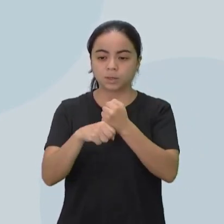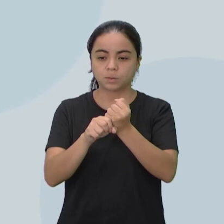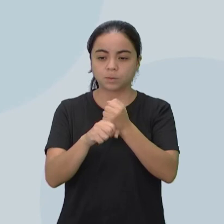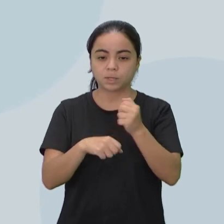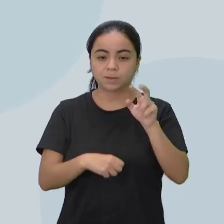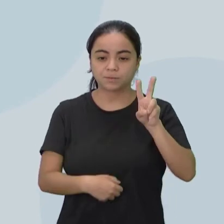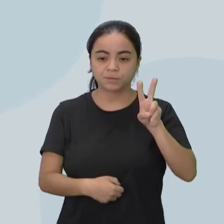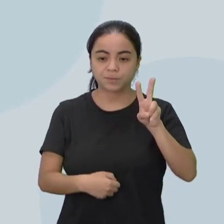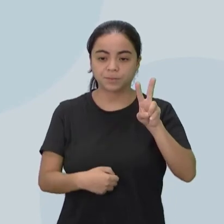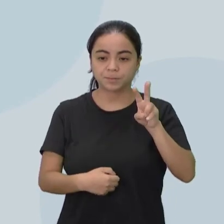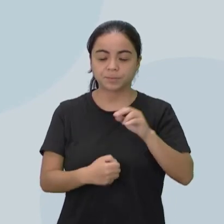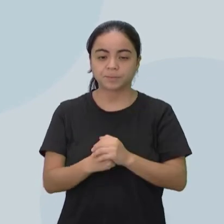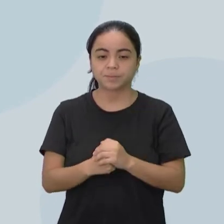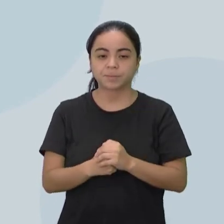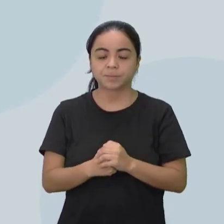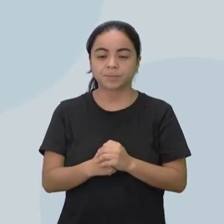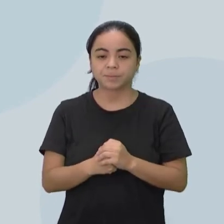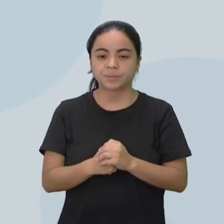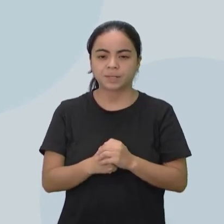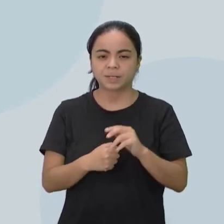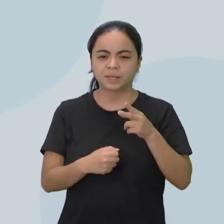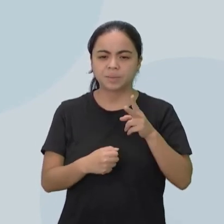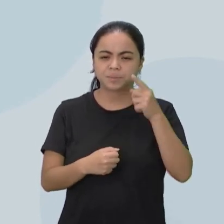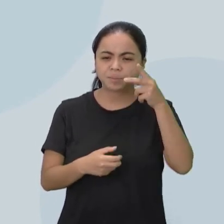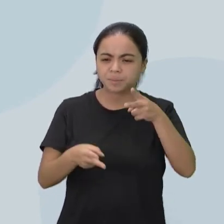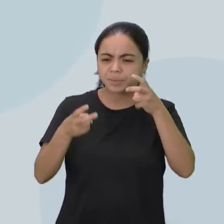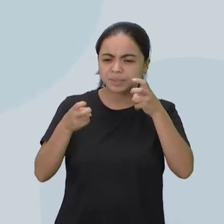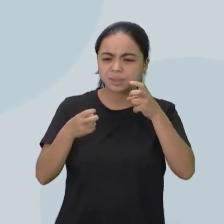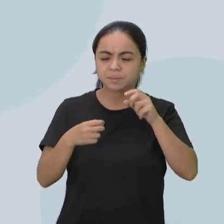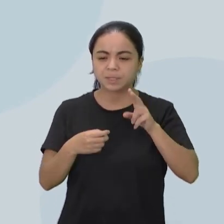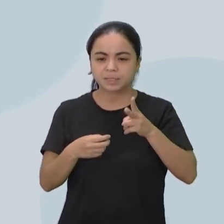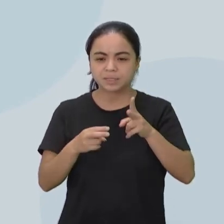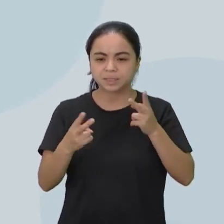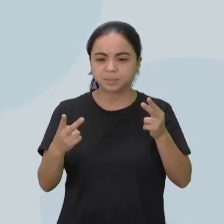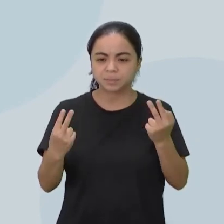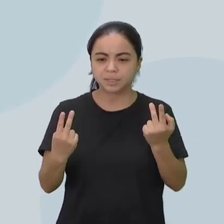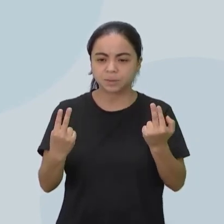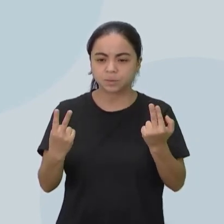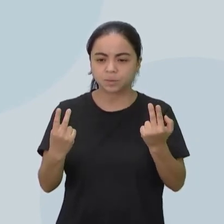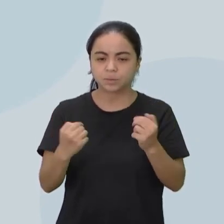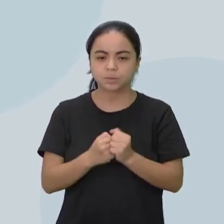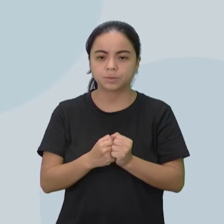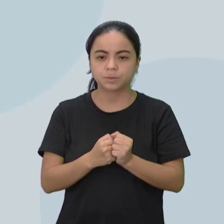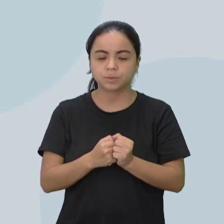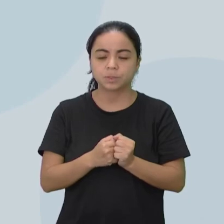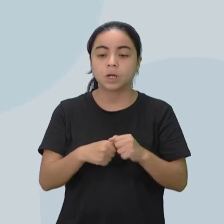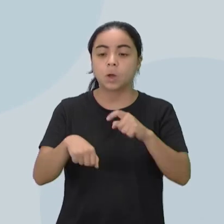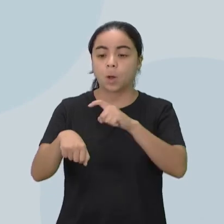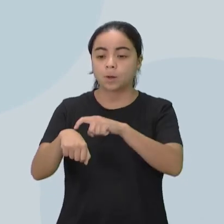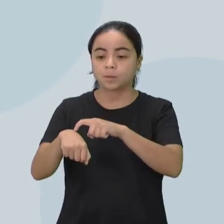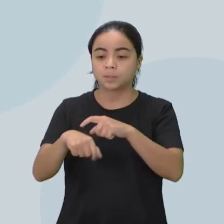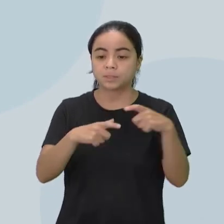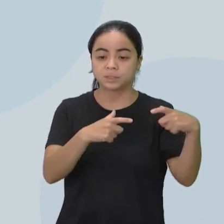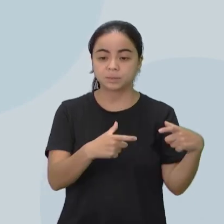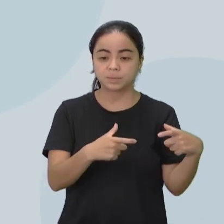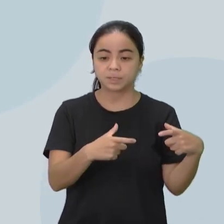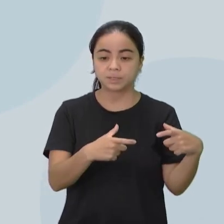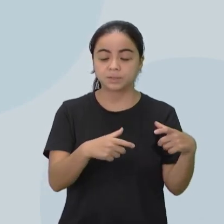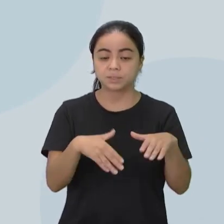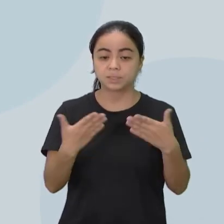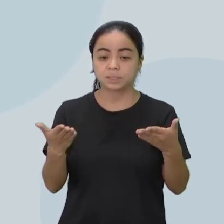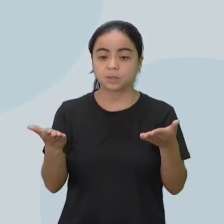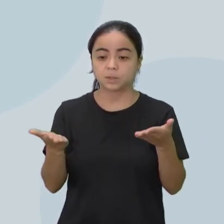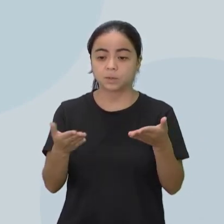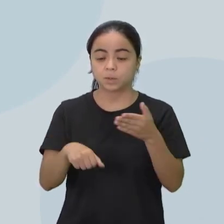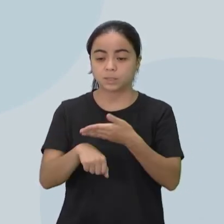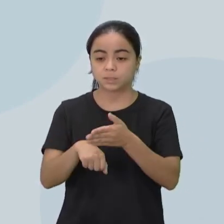do Eisenbolt e vendo que é sempre igual? Eu não relacionei o espaço e o tempo? Olha o que eu estou pedindo nesse exercício